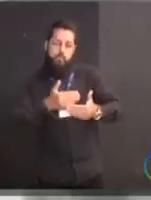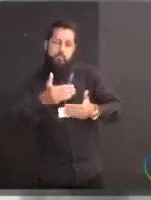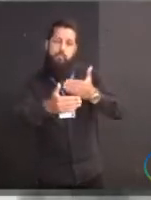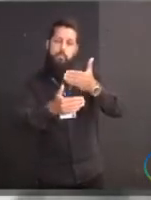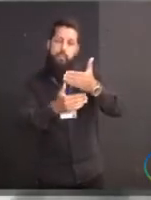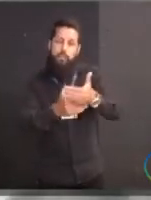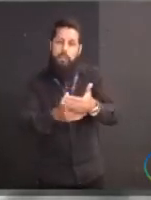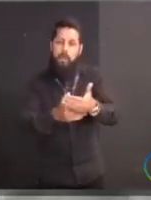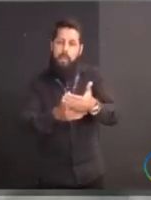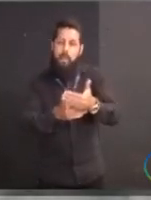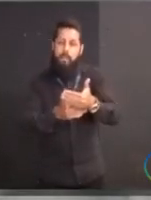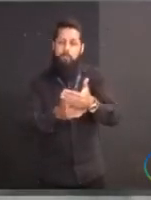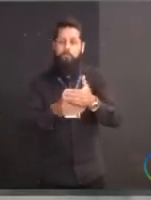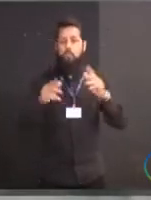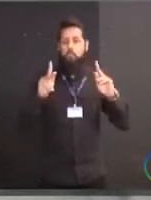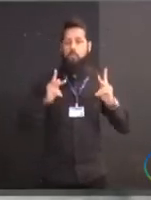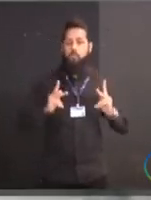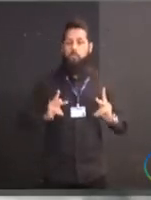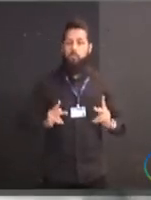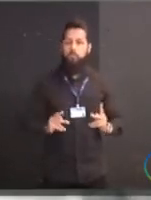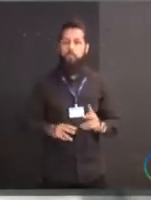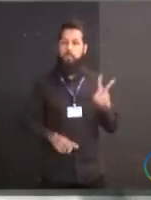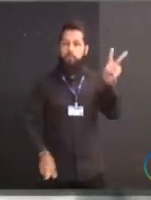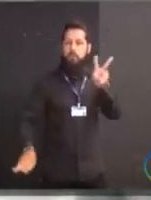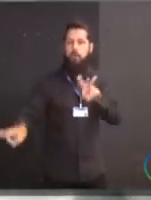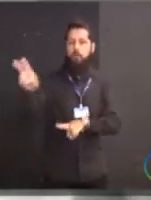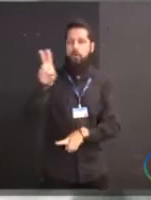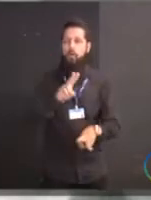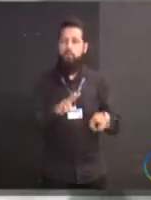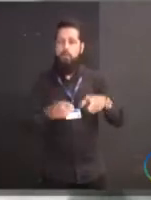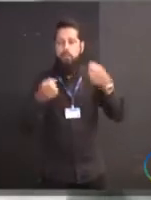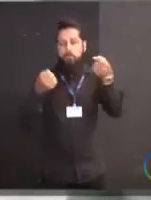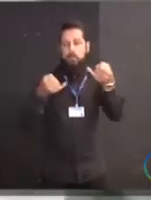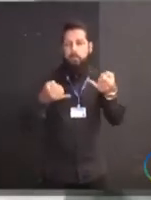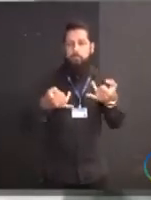humano, observando, estudando, pesquisando,